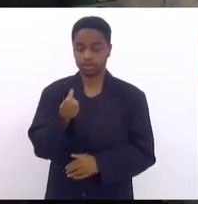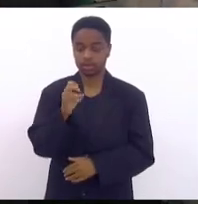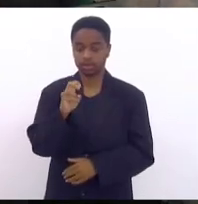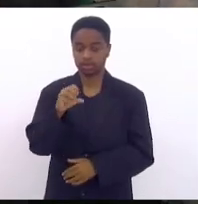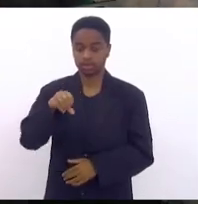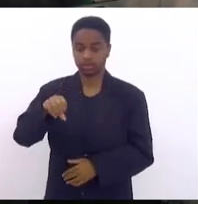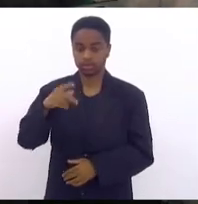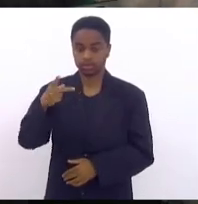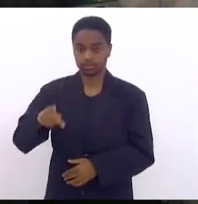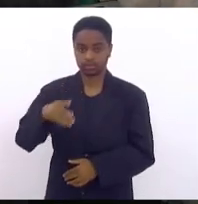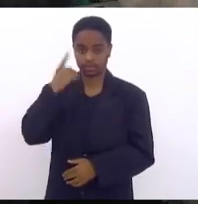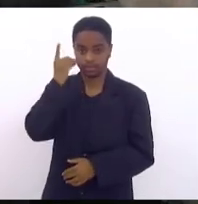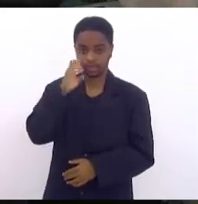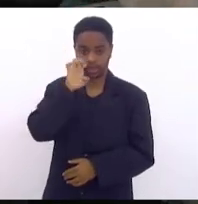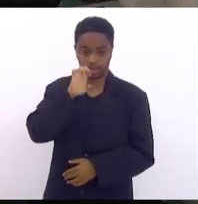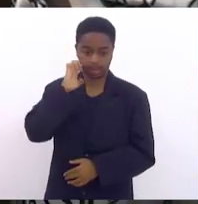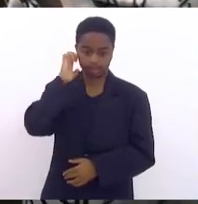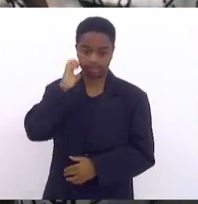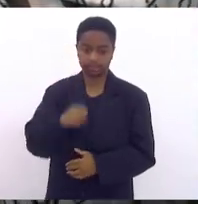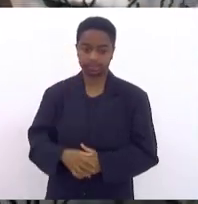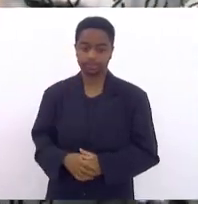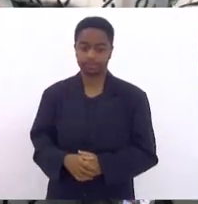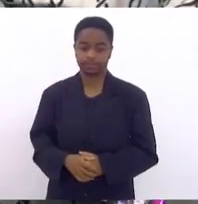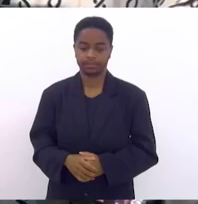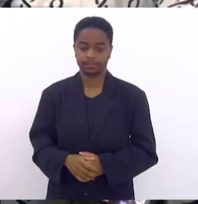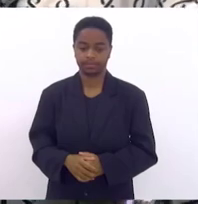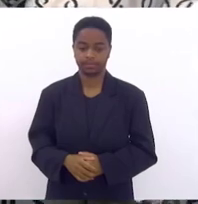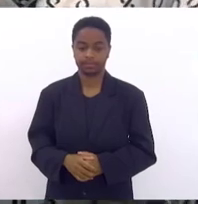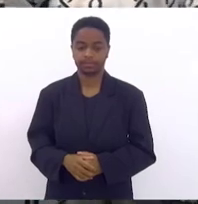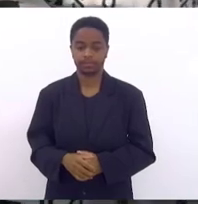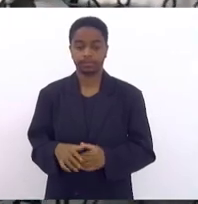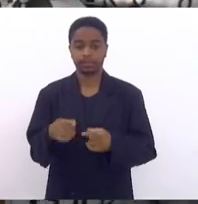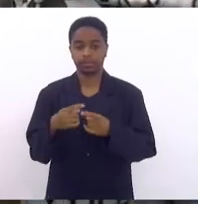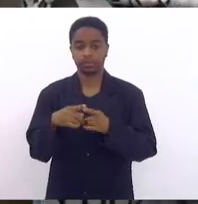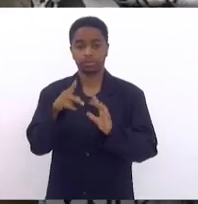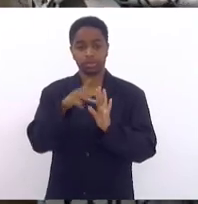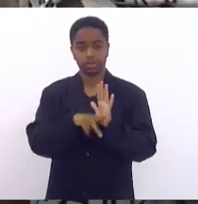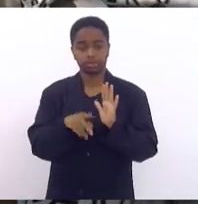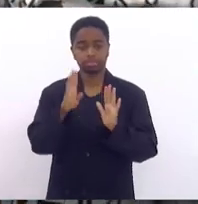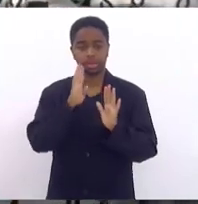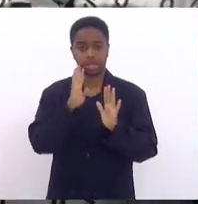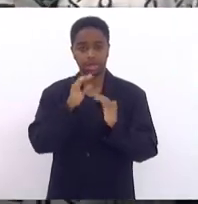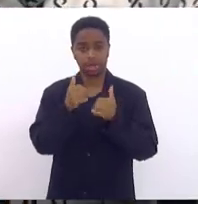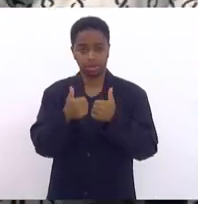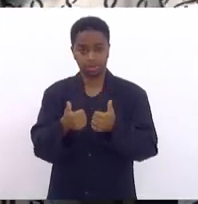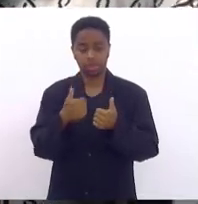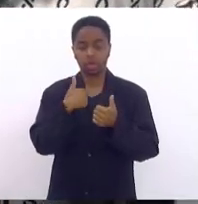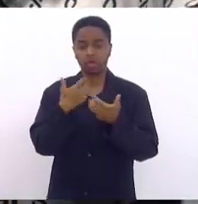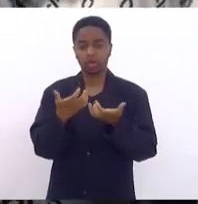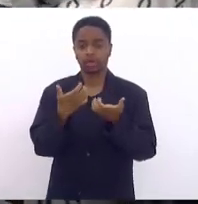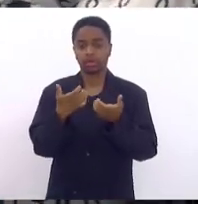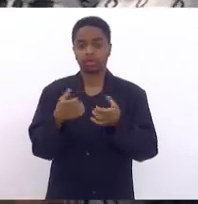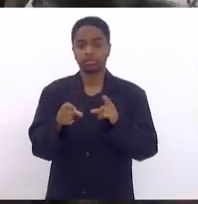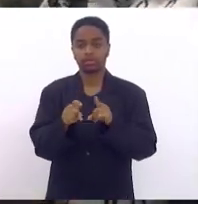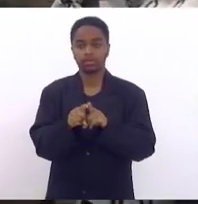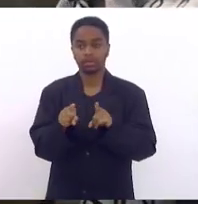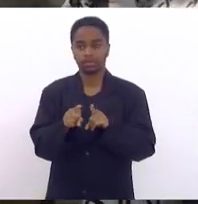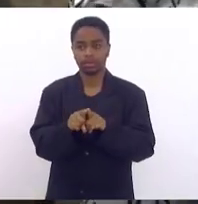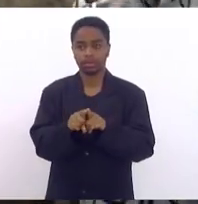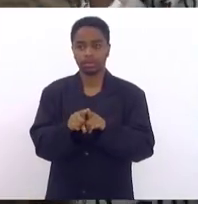da deputada Érica Takimoto. Um projeto bacana. Queria saudar também